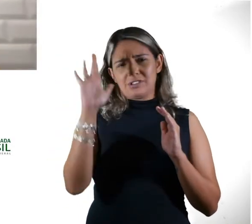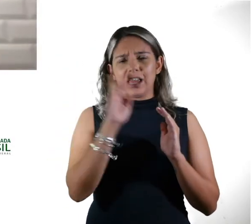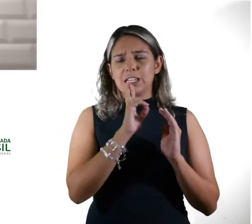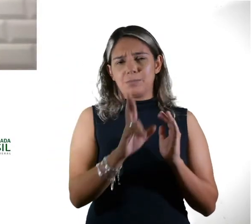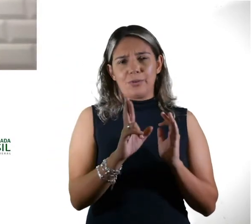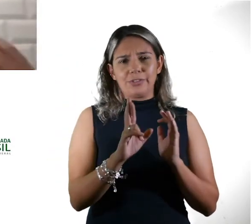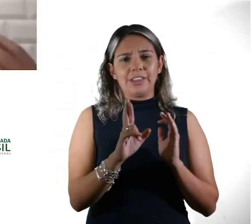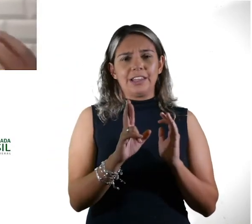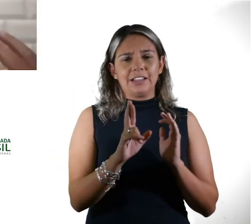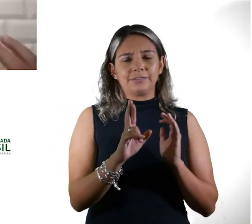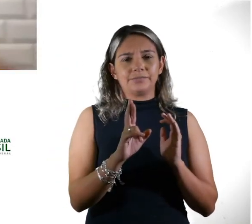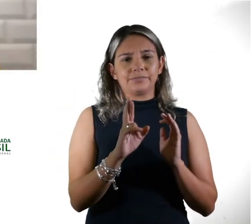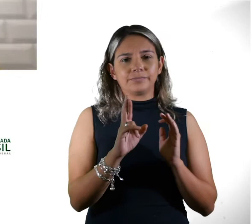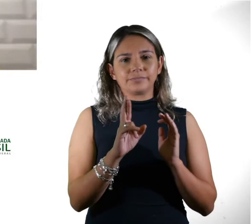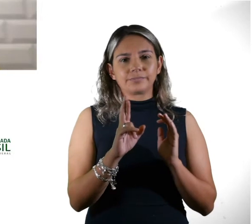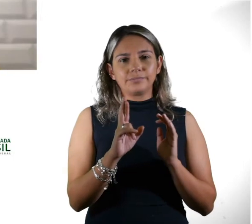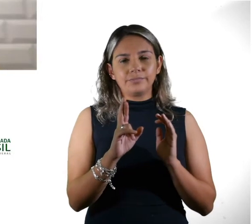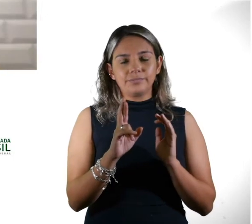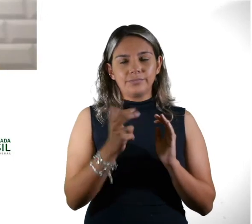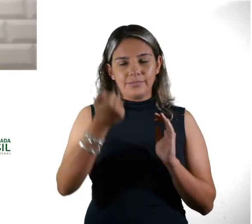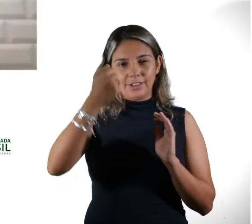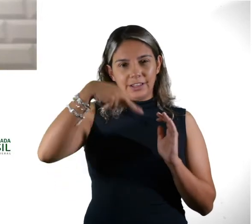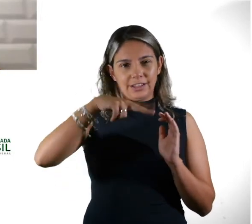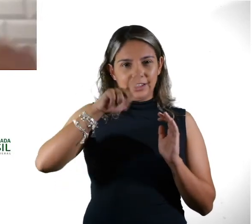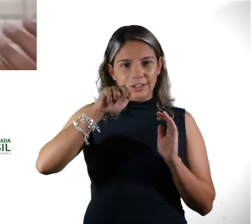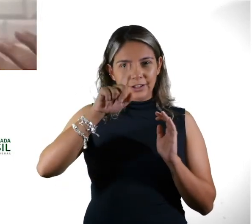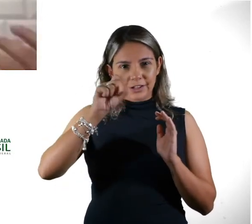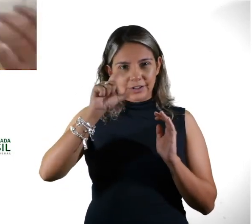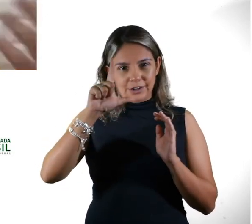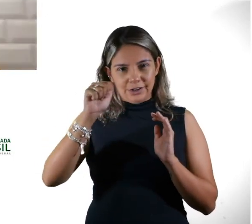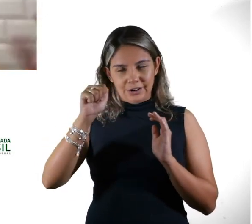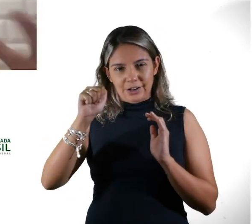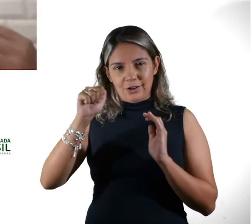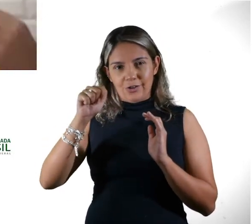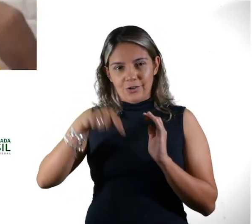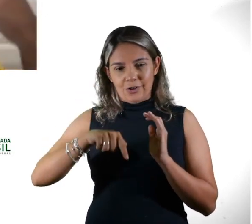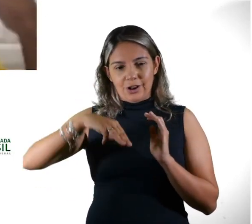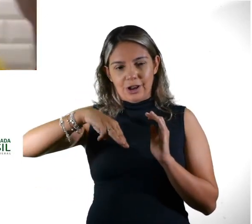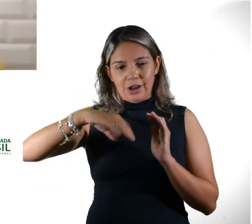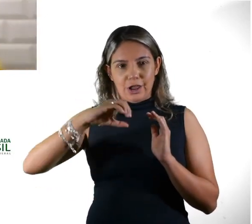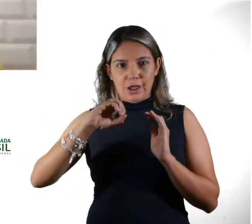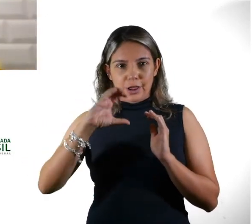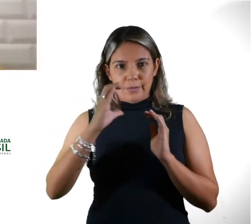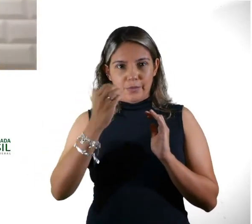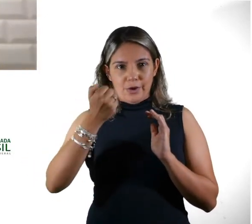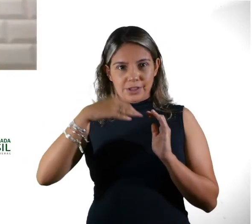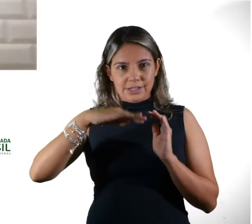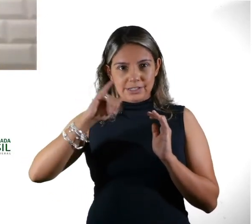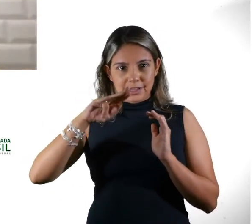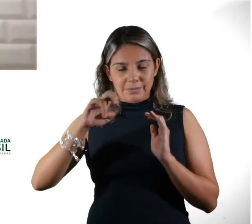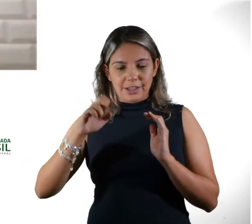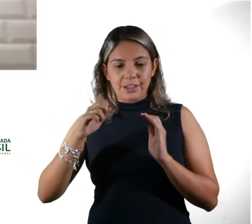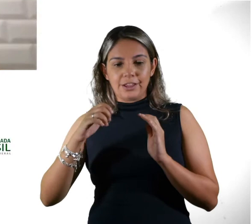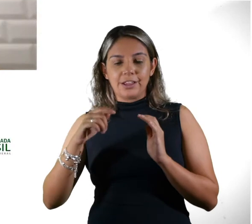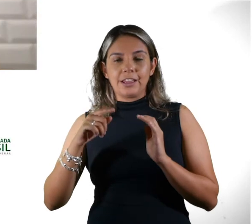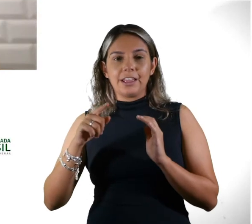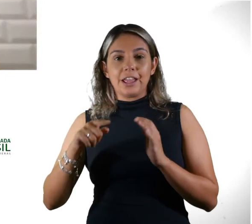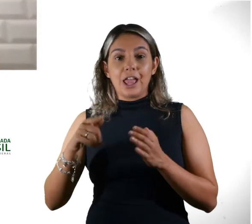realmente há uma corrente literária que começa com o Landino Vieira, e o Landino Vieira nasce do Guimarães Rosa,